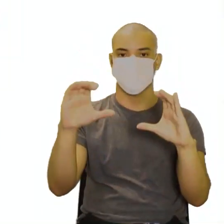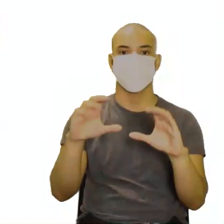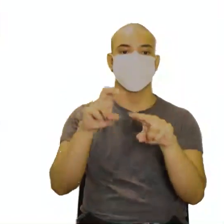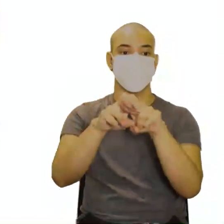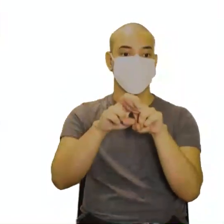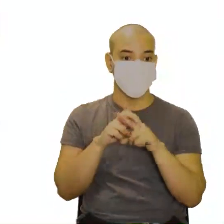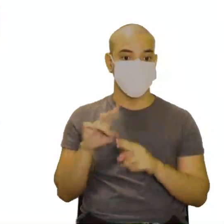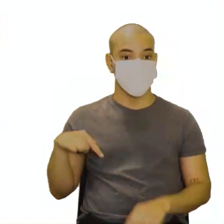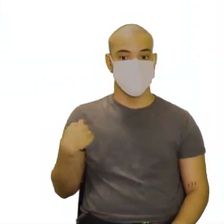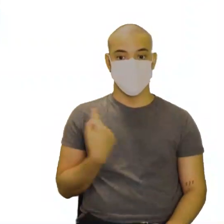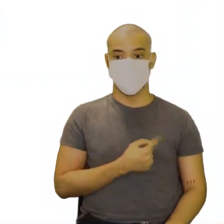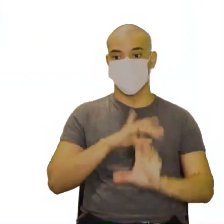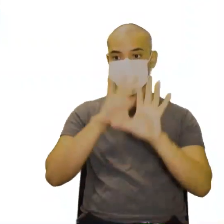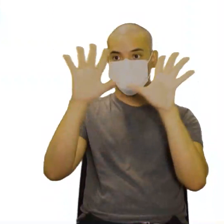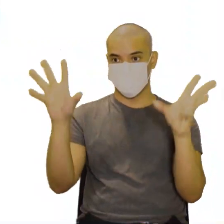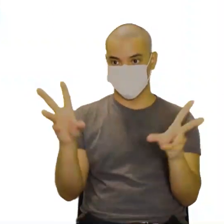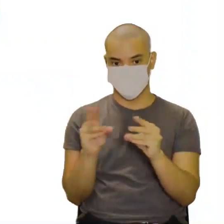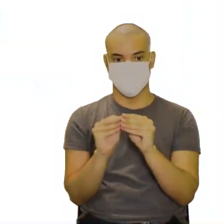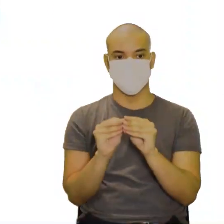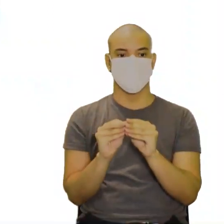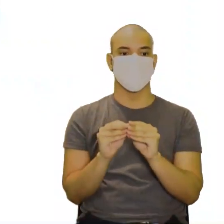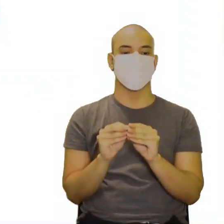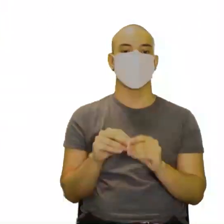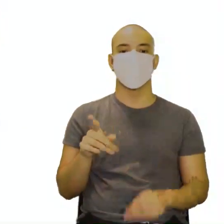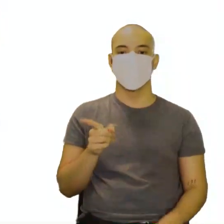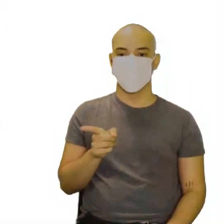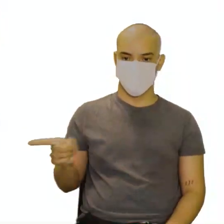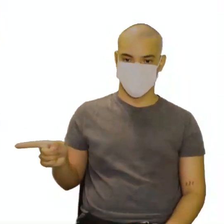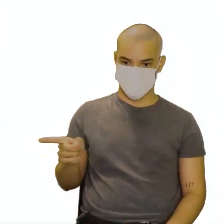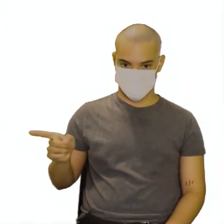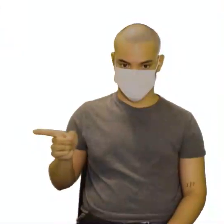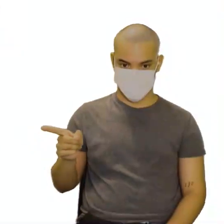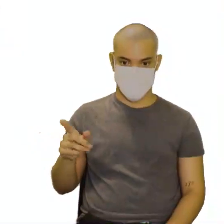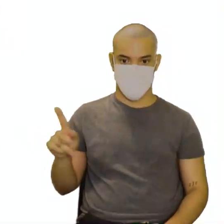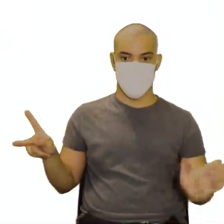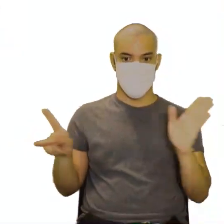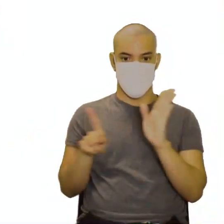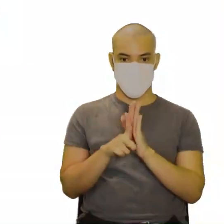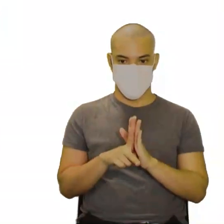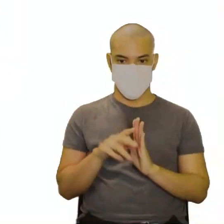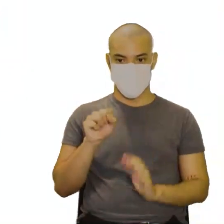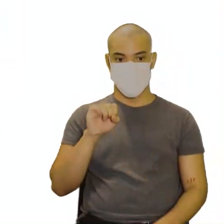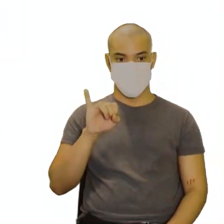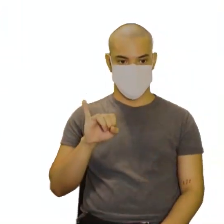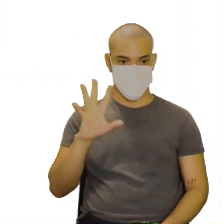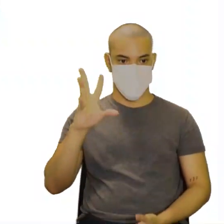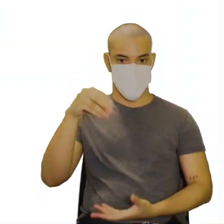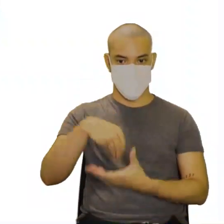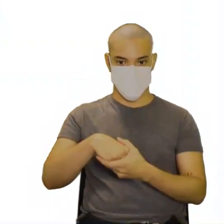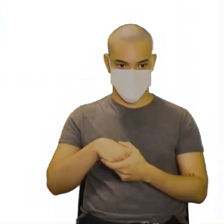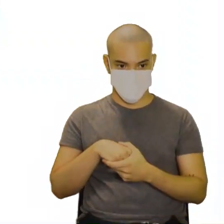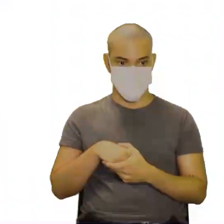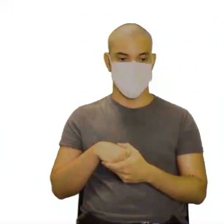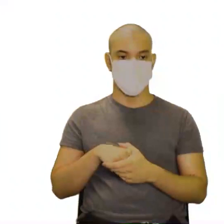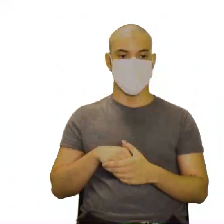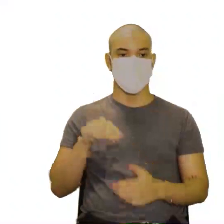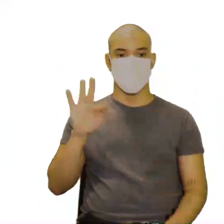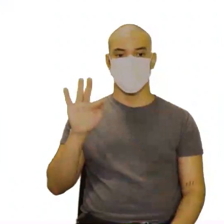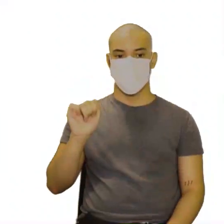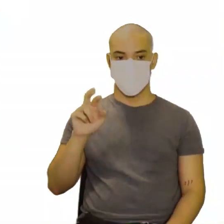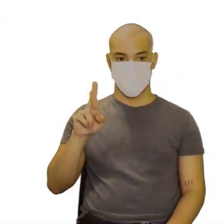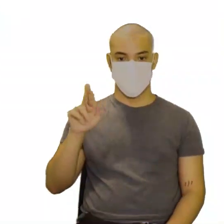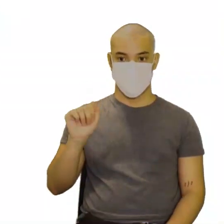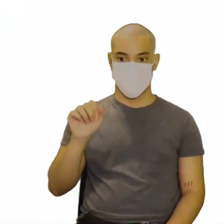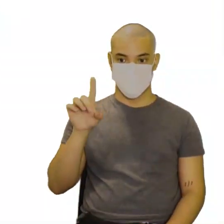gente definir a nossa unidade de medida da capacitância, ok? Está aí o nosso Faraday, tá